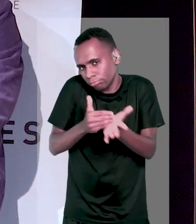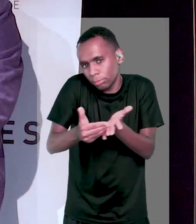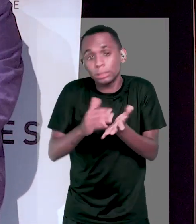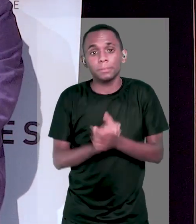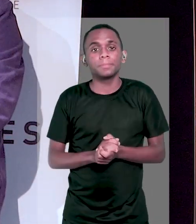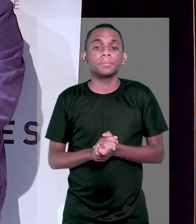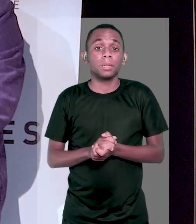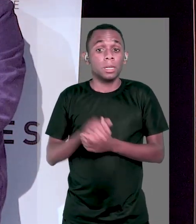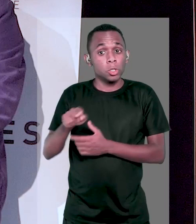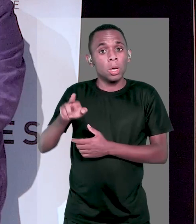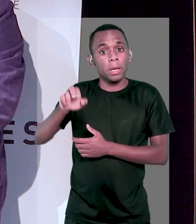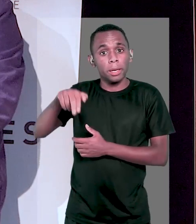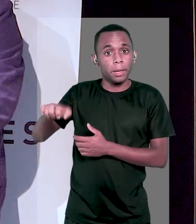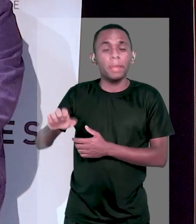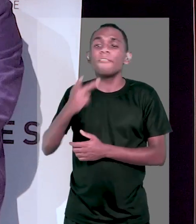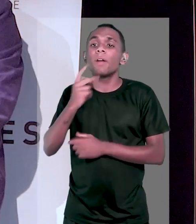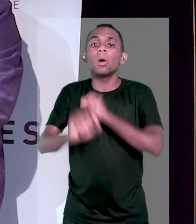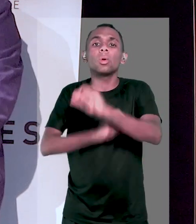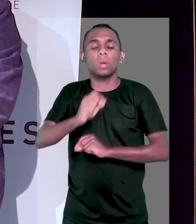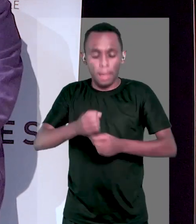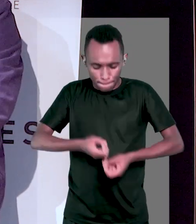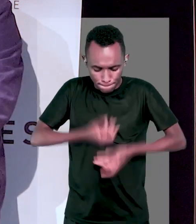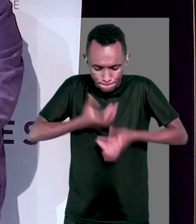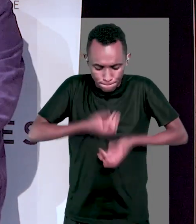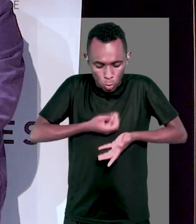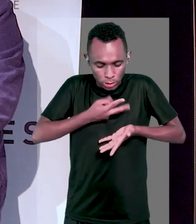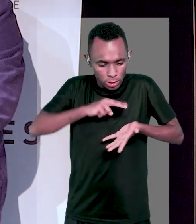buscar permanentemente a redefinição.